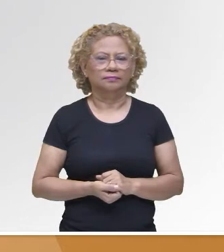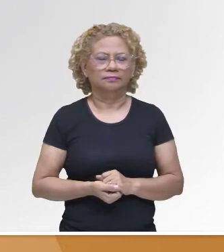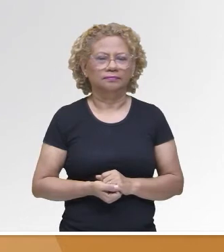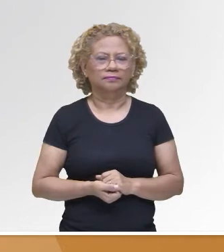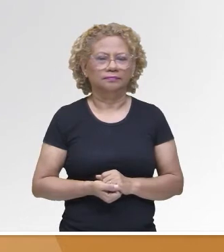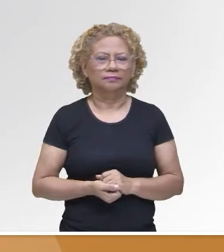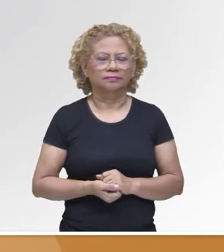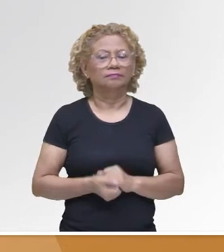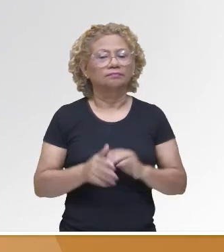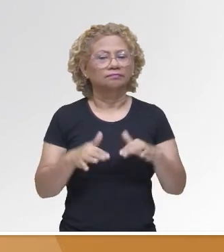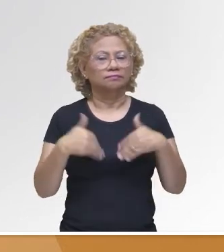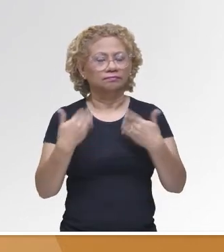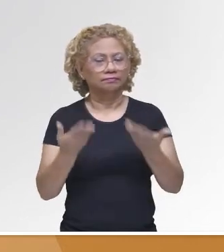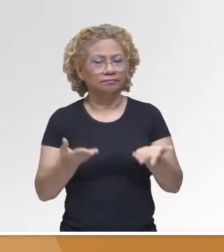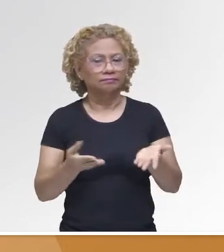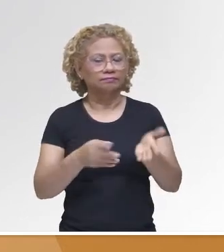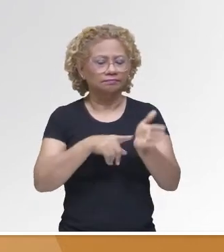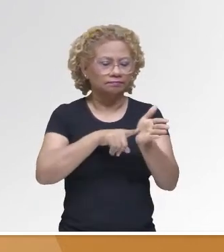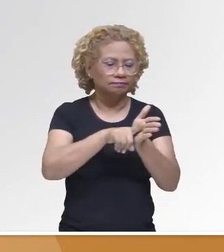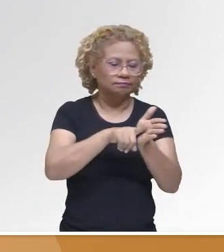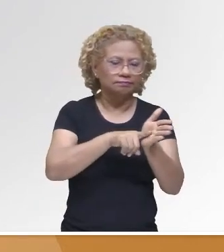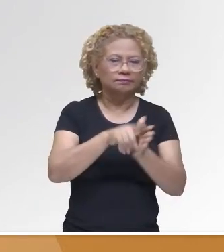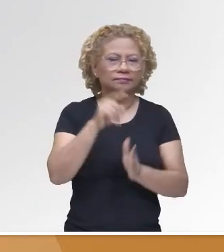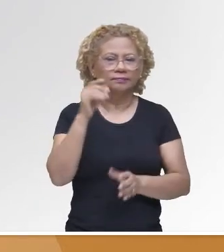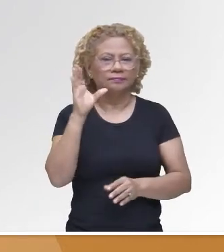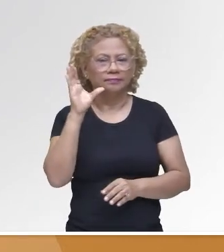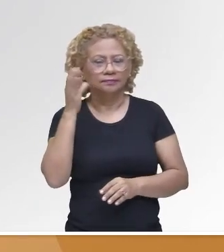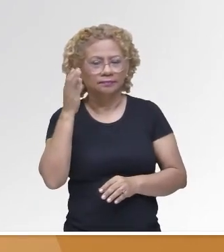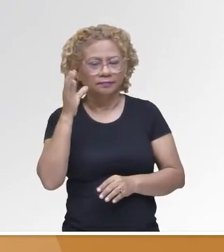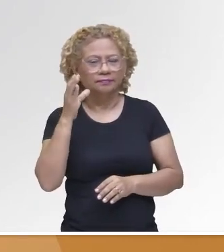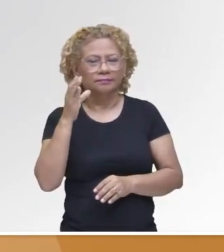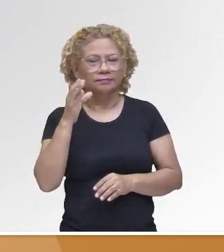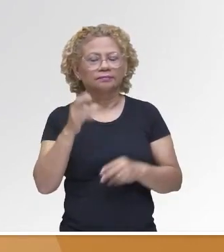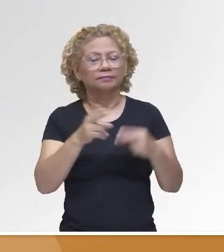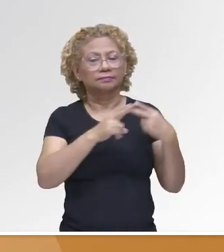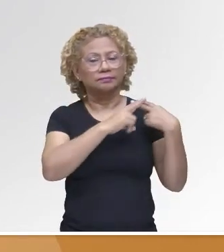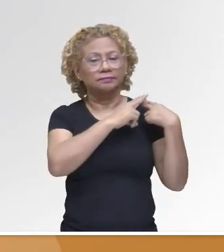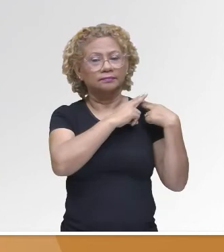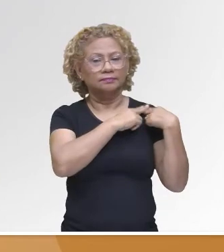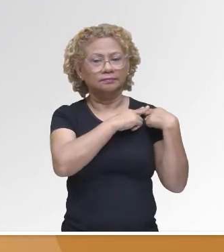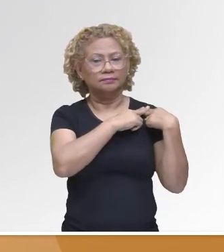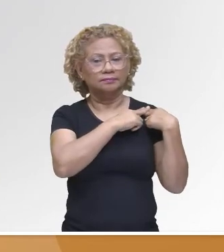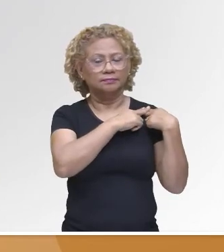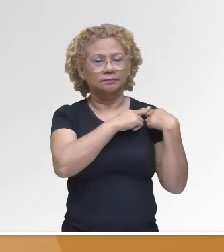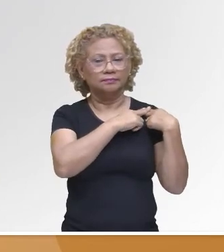a investigação científica, ela é responsável